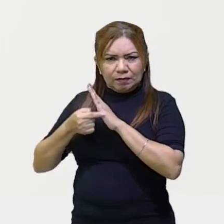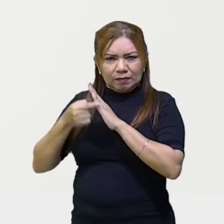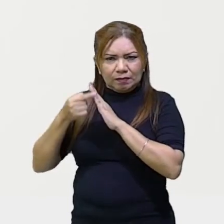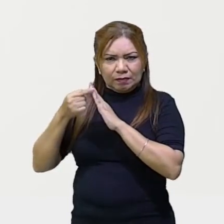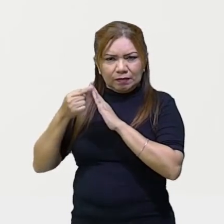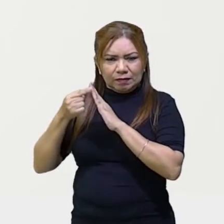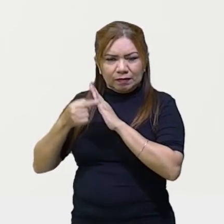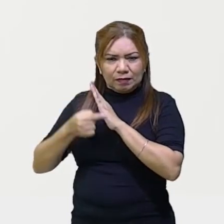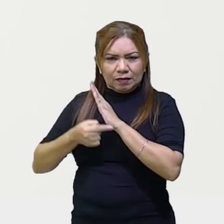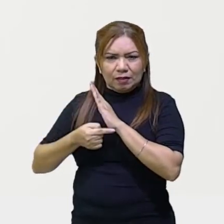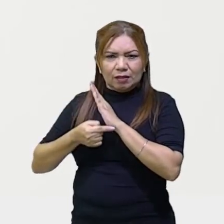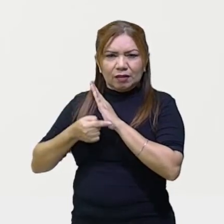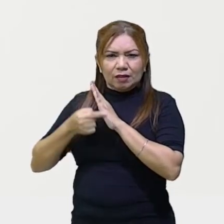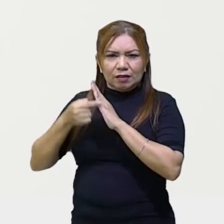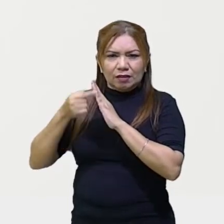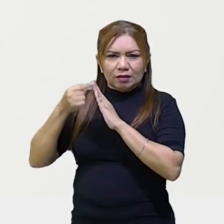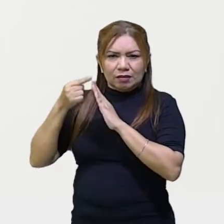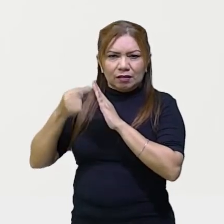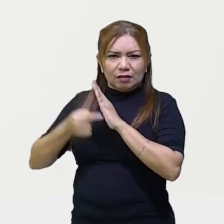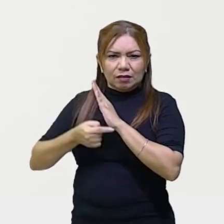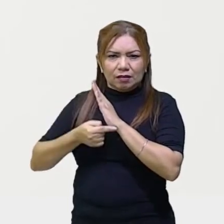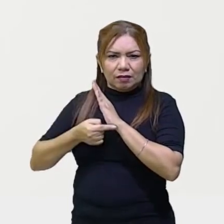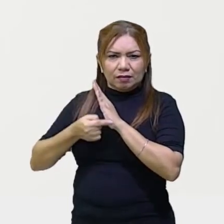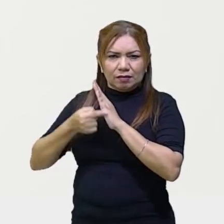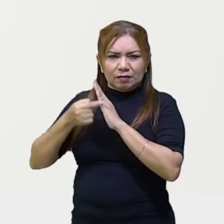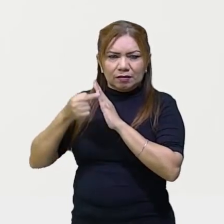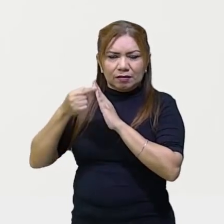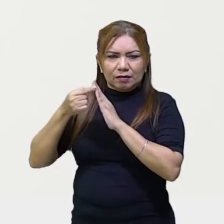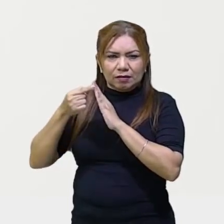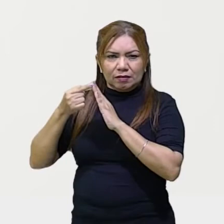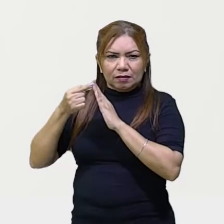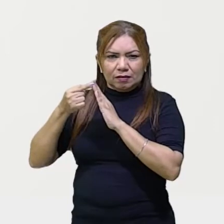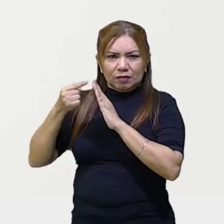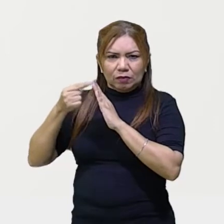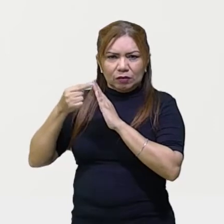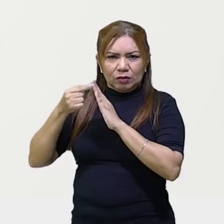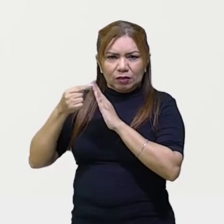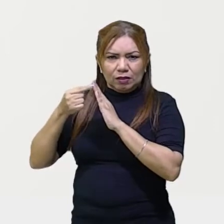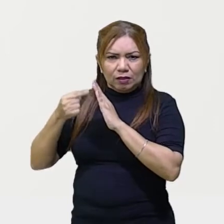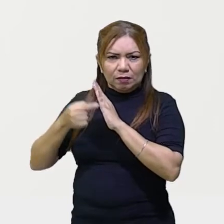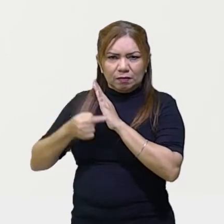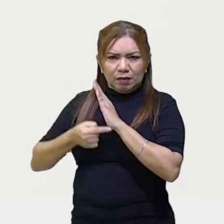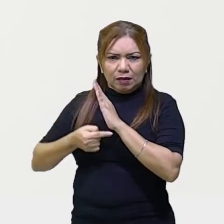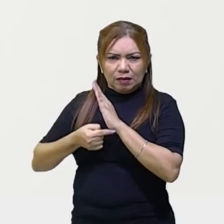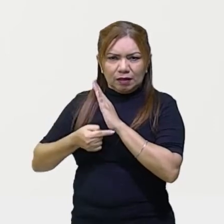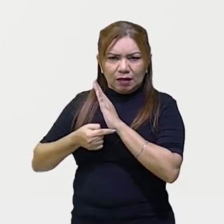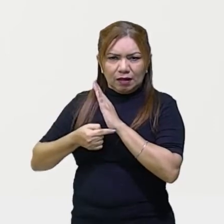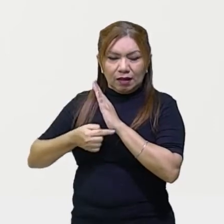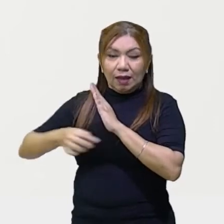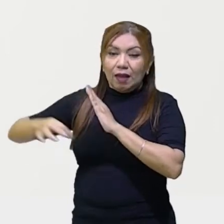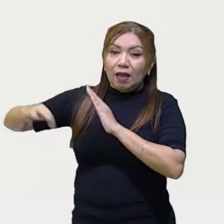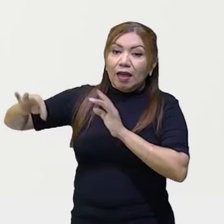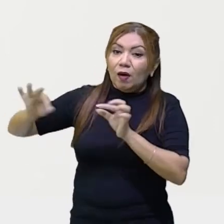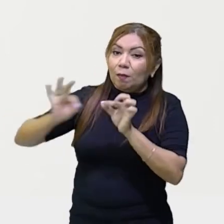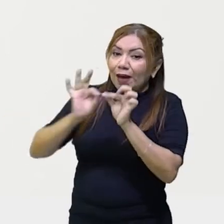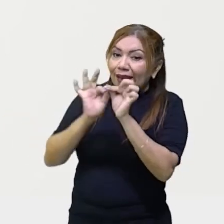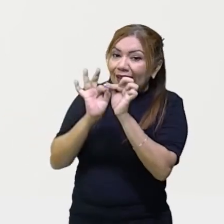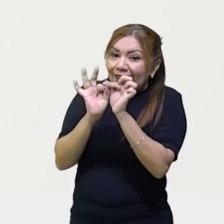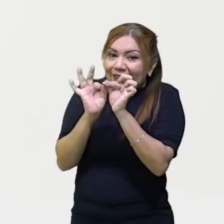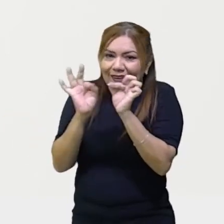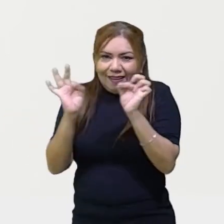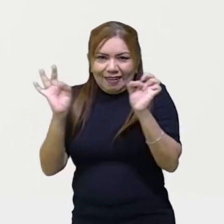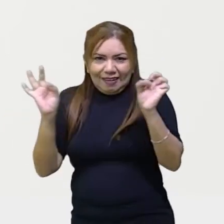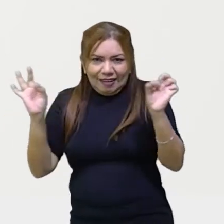entre cada Face é um segmento de reta e esse segmento de